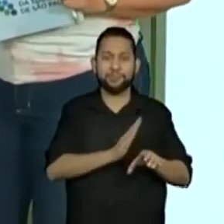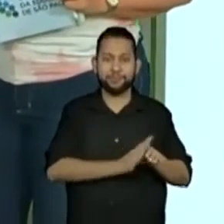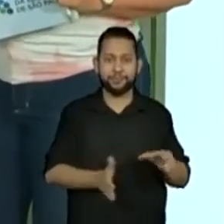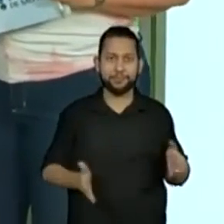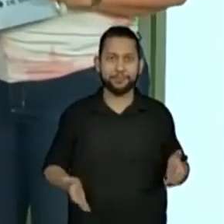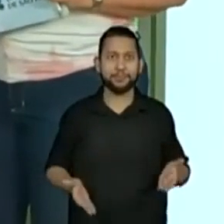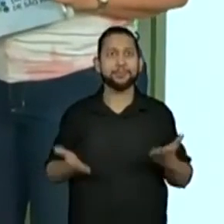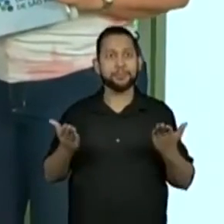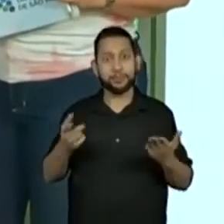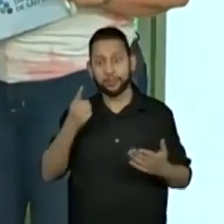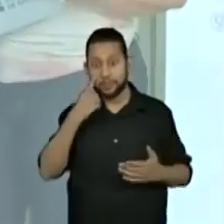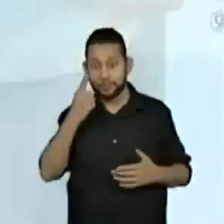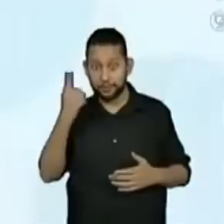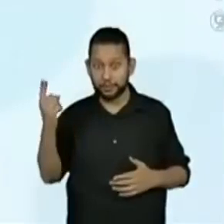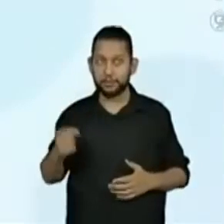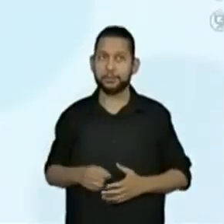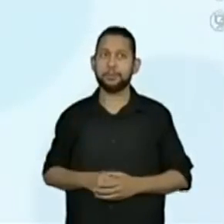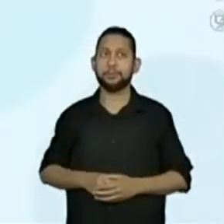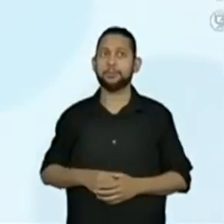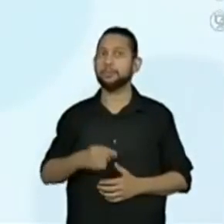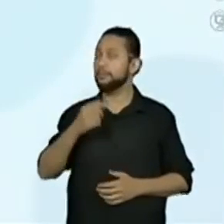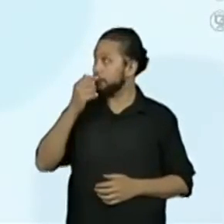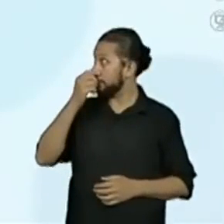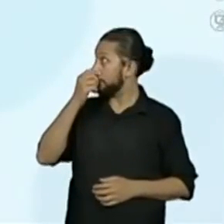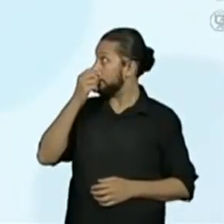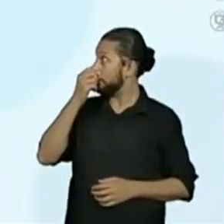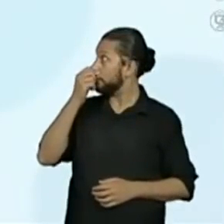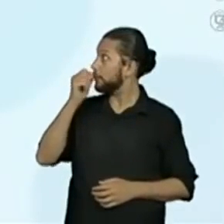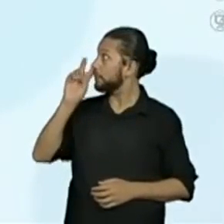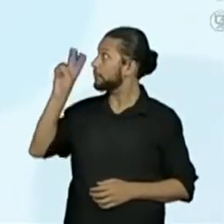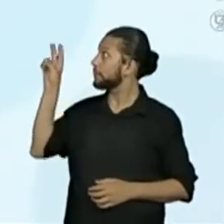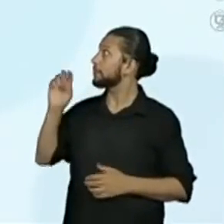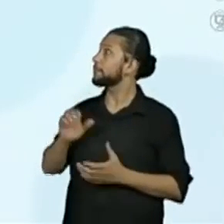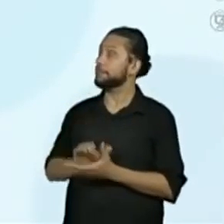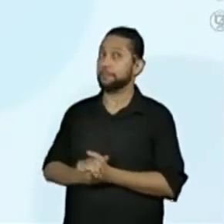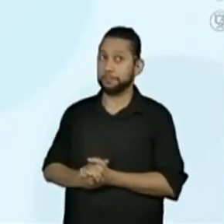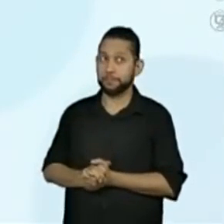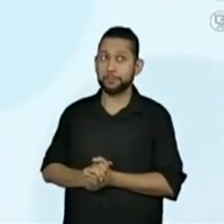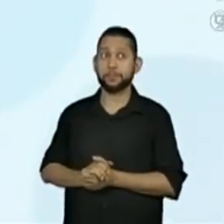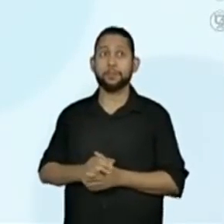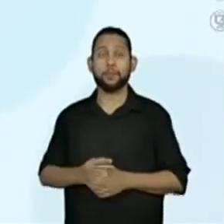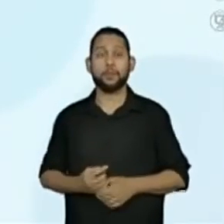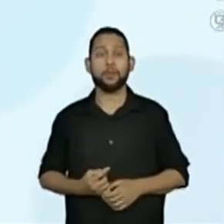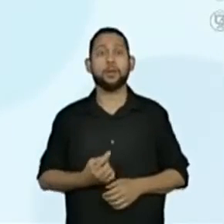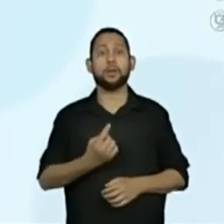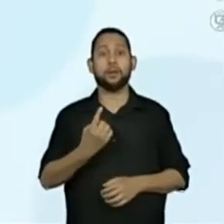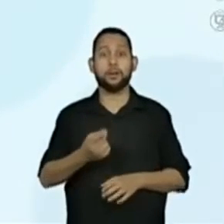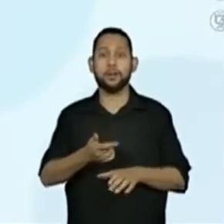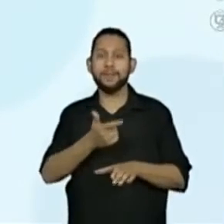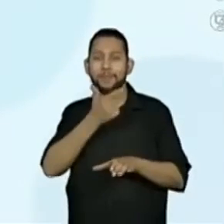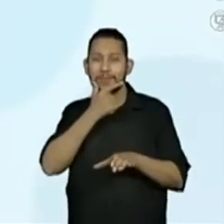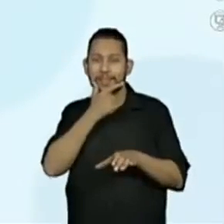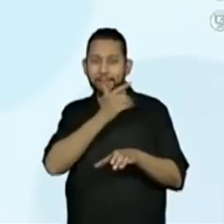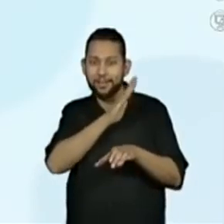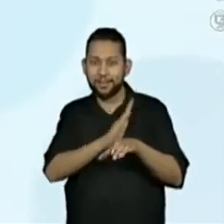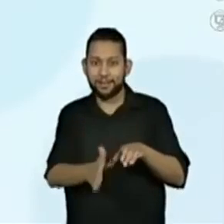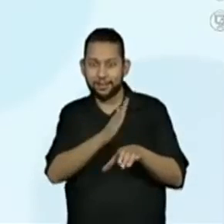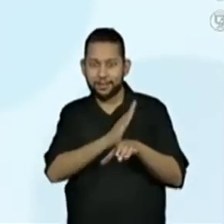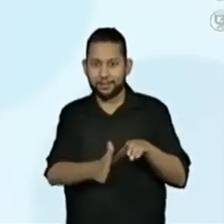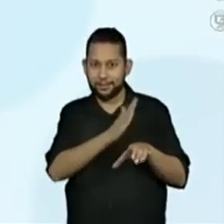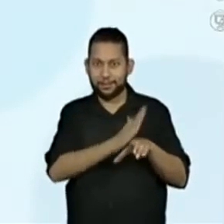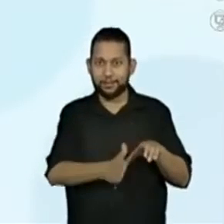vamos dar uma olhadinha nessa situação problema aqui tá bom por quilo da mussarela custa